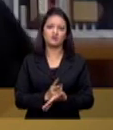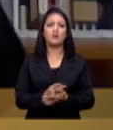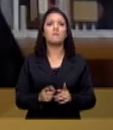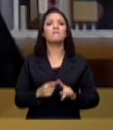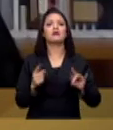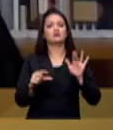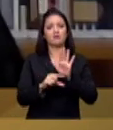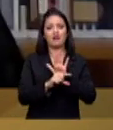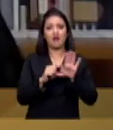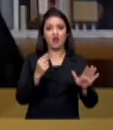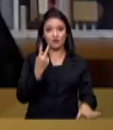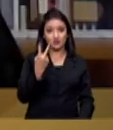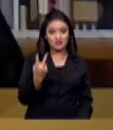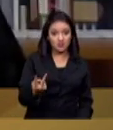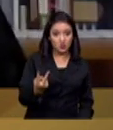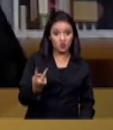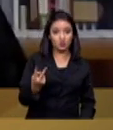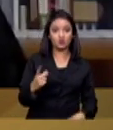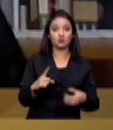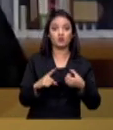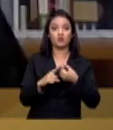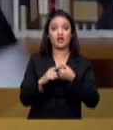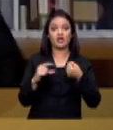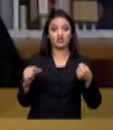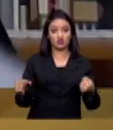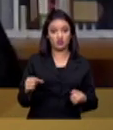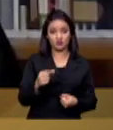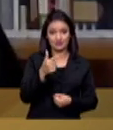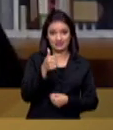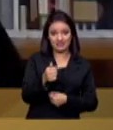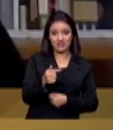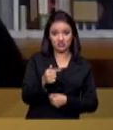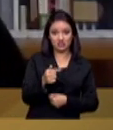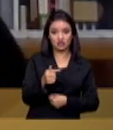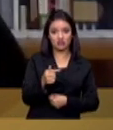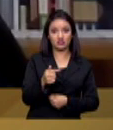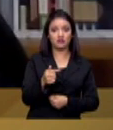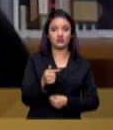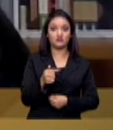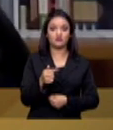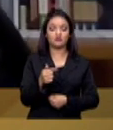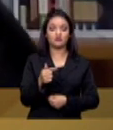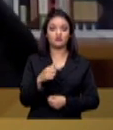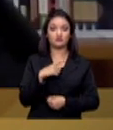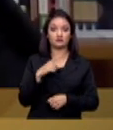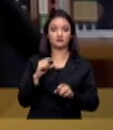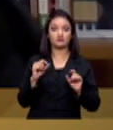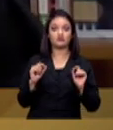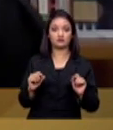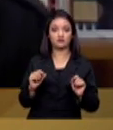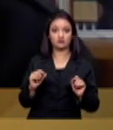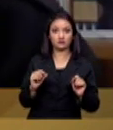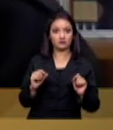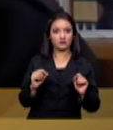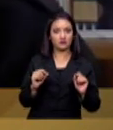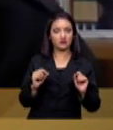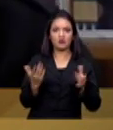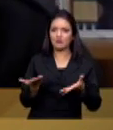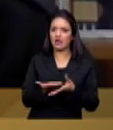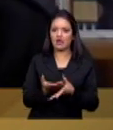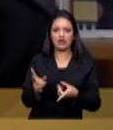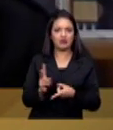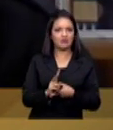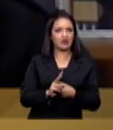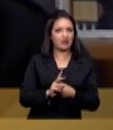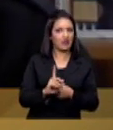parágrafo 2º do artigo 7º prevê: não será concedida medida liminar